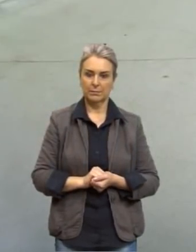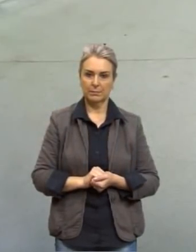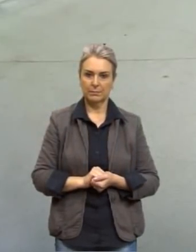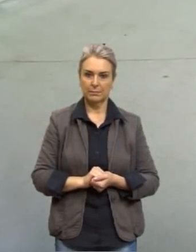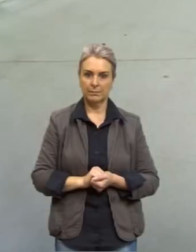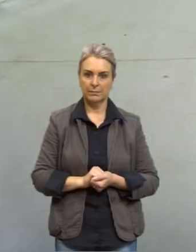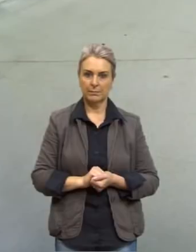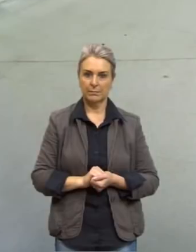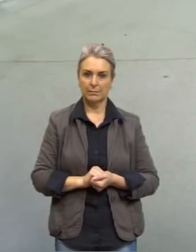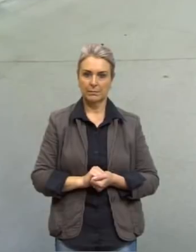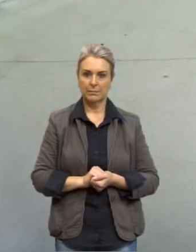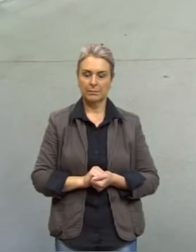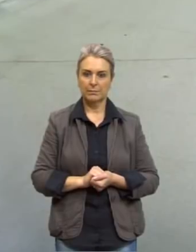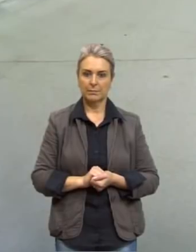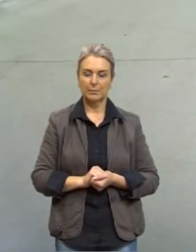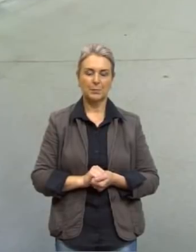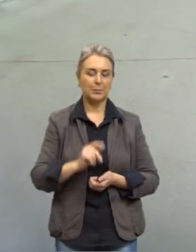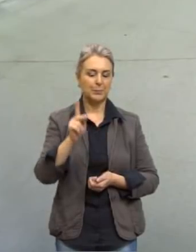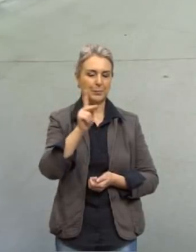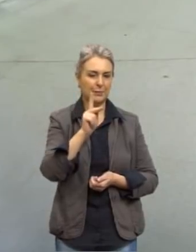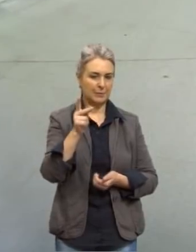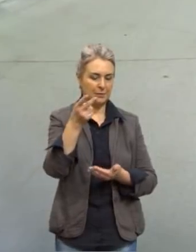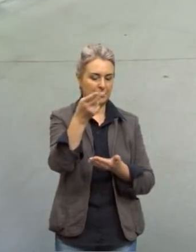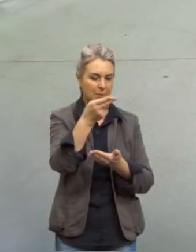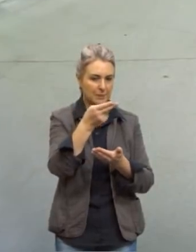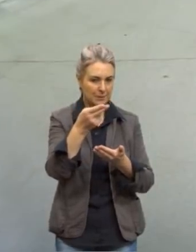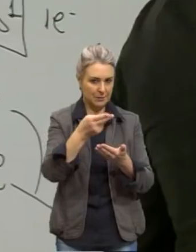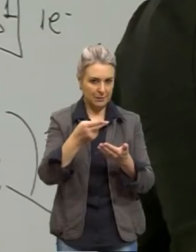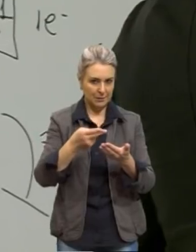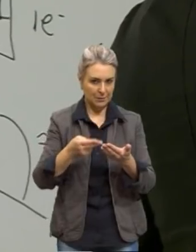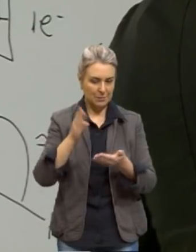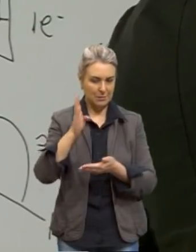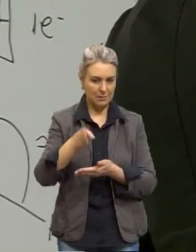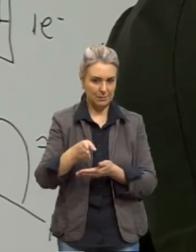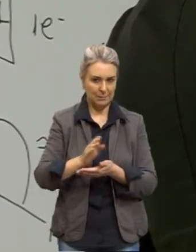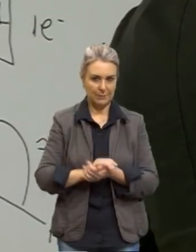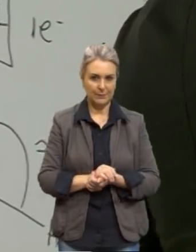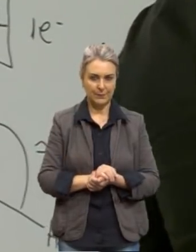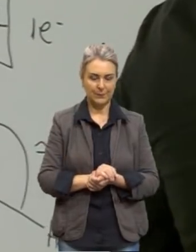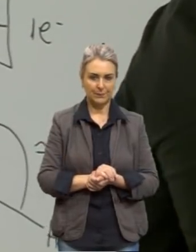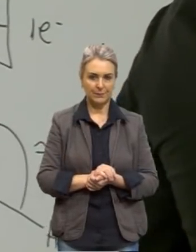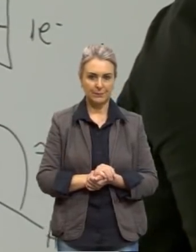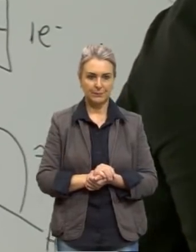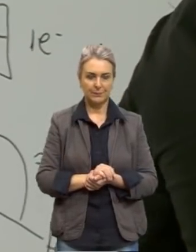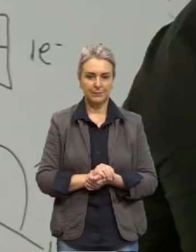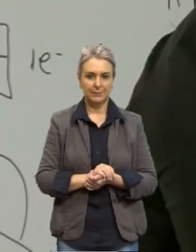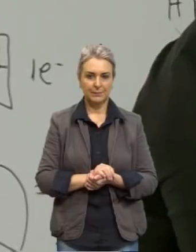oi ó lembra que eu desenhei lá que eu já havia desenhado para vocês